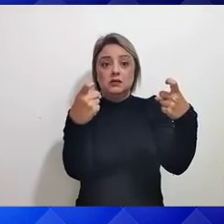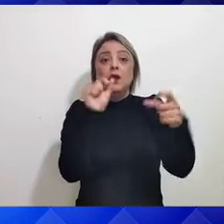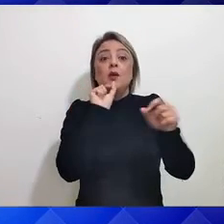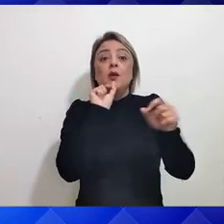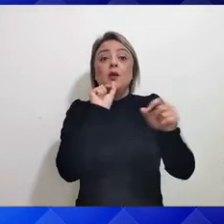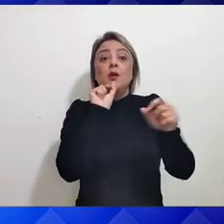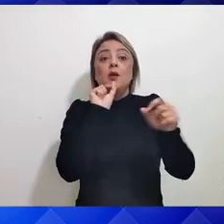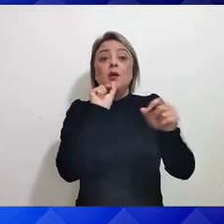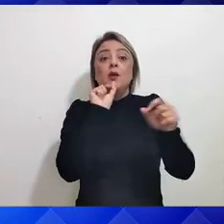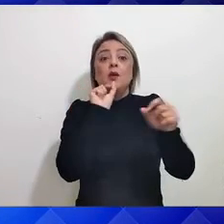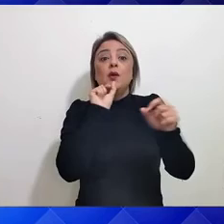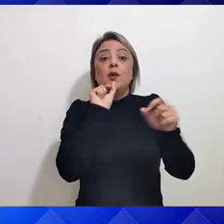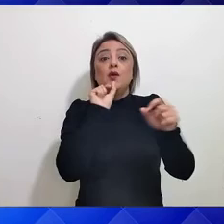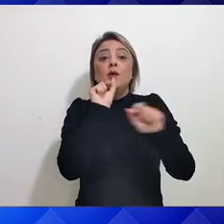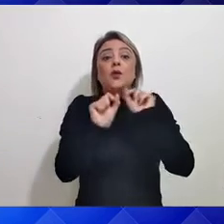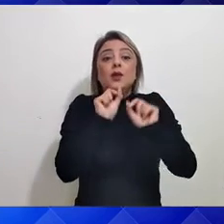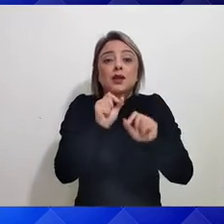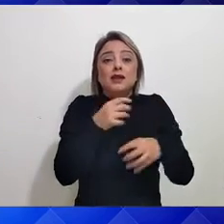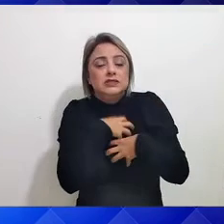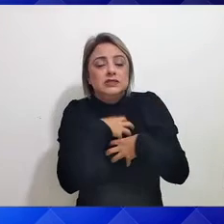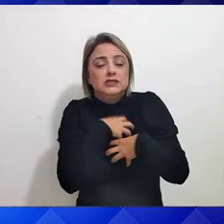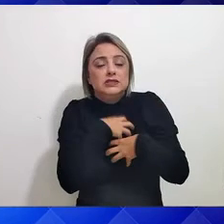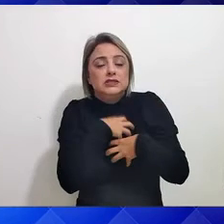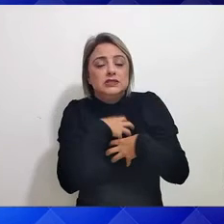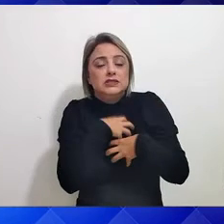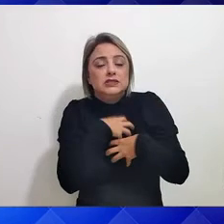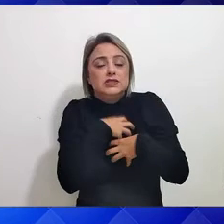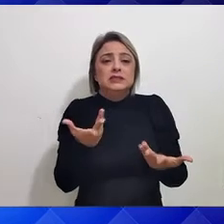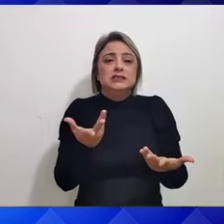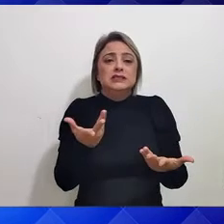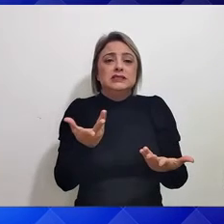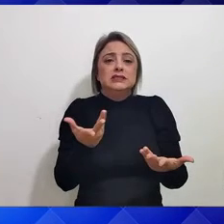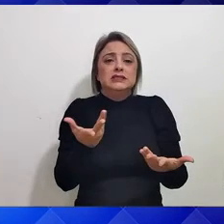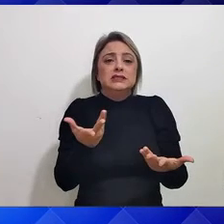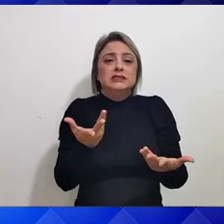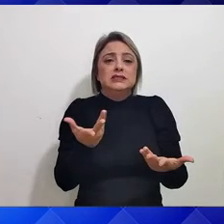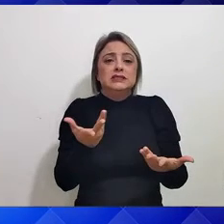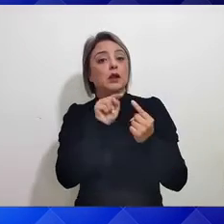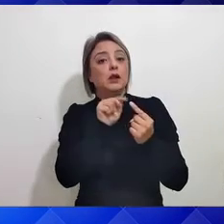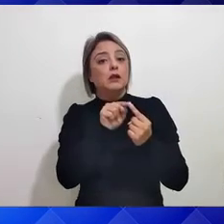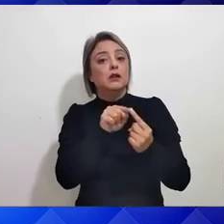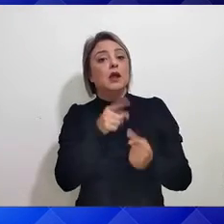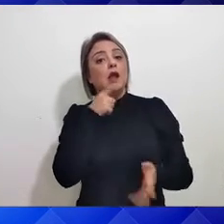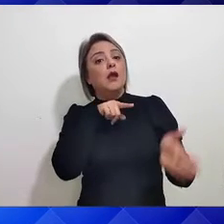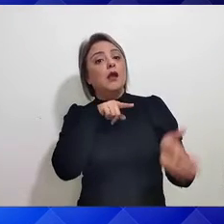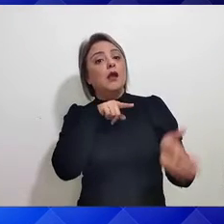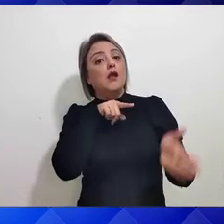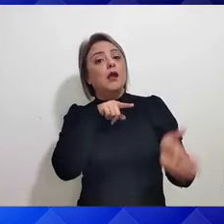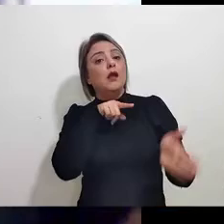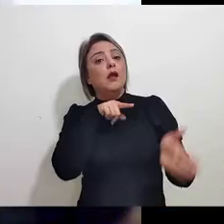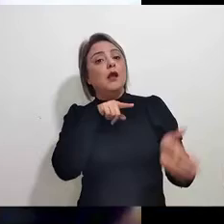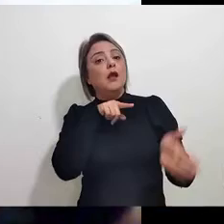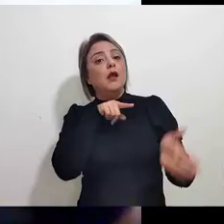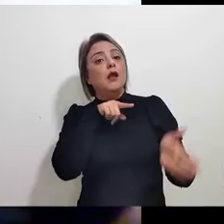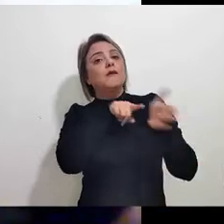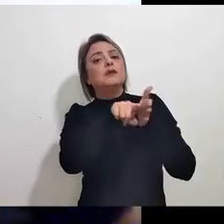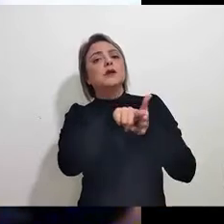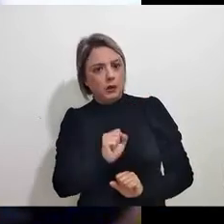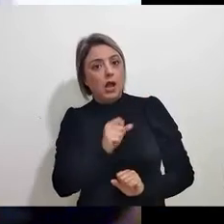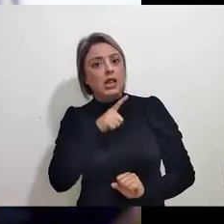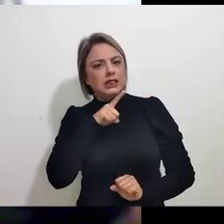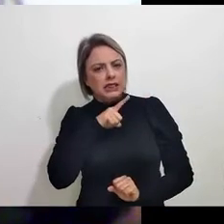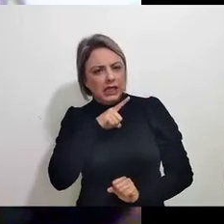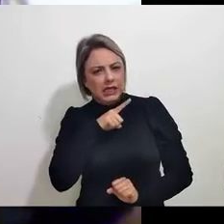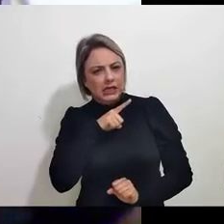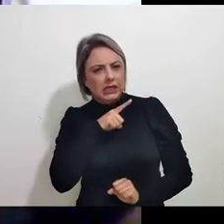que dor é aquela. Nesse sentido, meninas, eu queria fazer uma pergunta. Existe